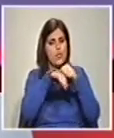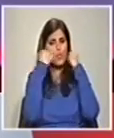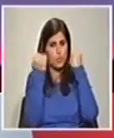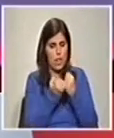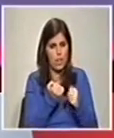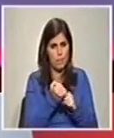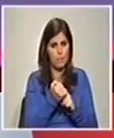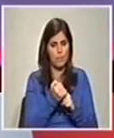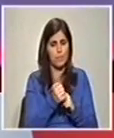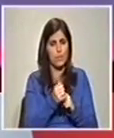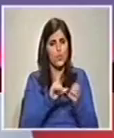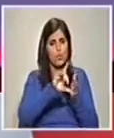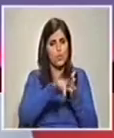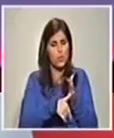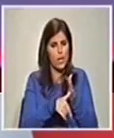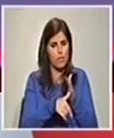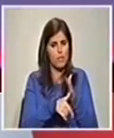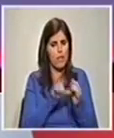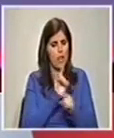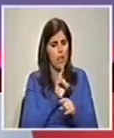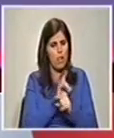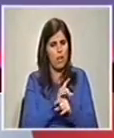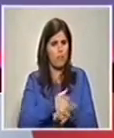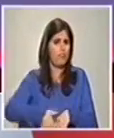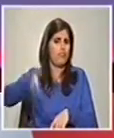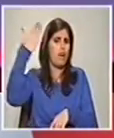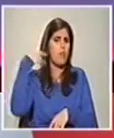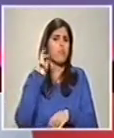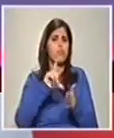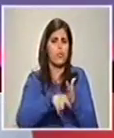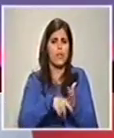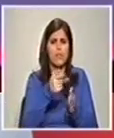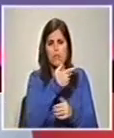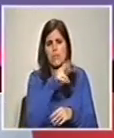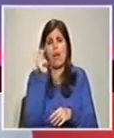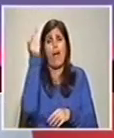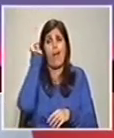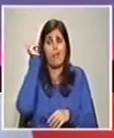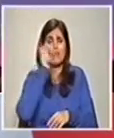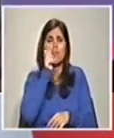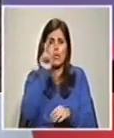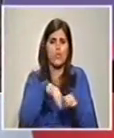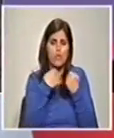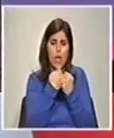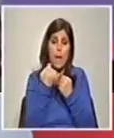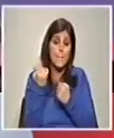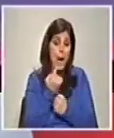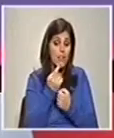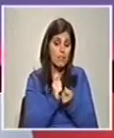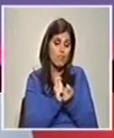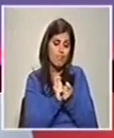Mesmo os projetos mais tradicionais, e há projetos centenários em Portugal de resposta social, estão a obrigar-se a